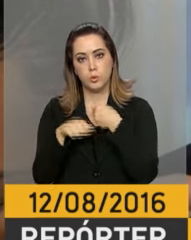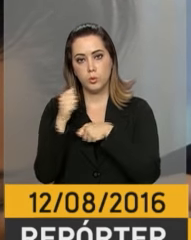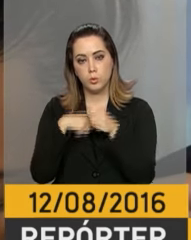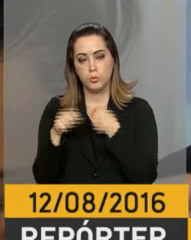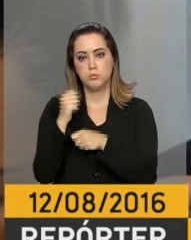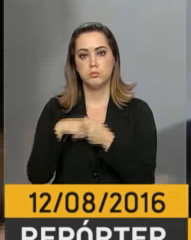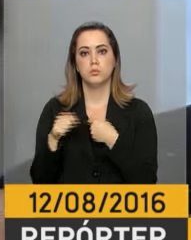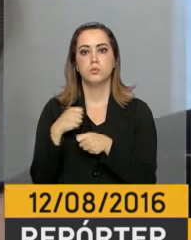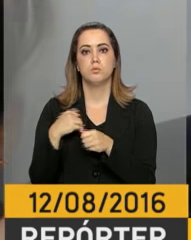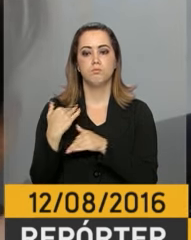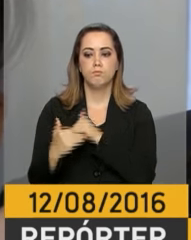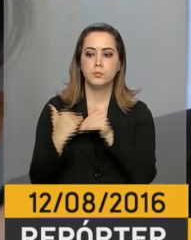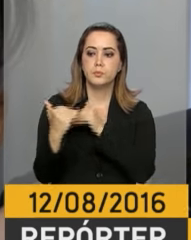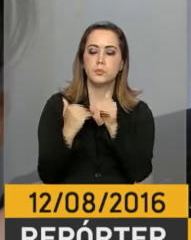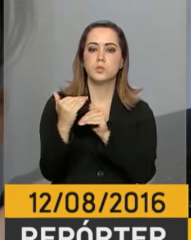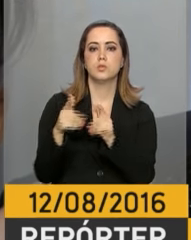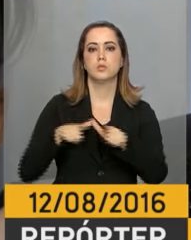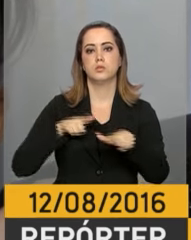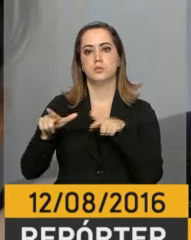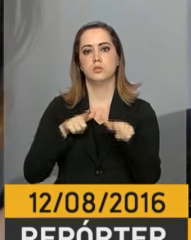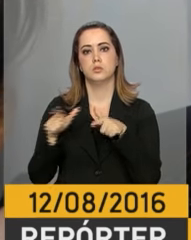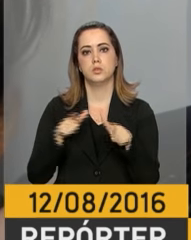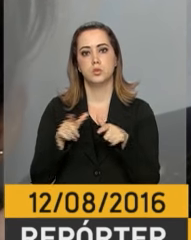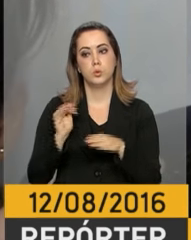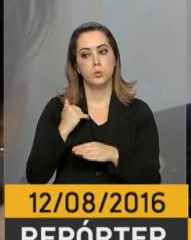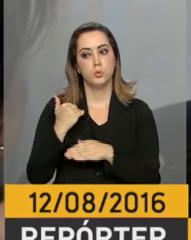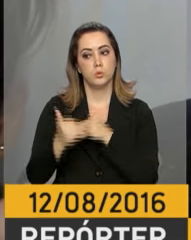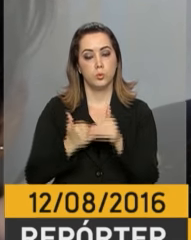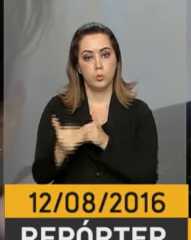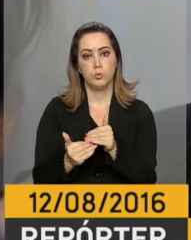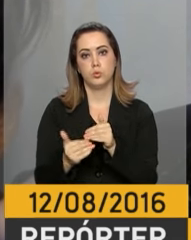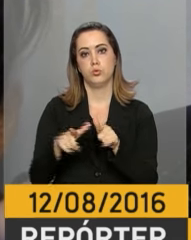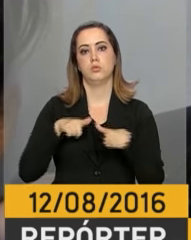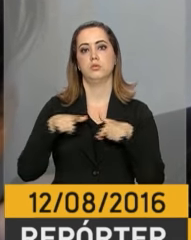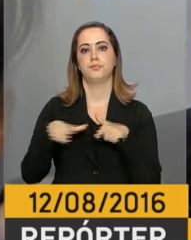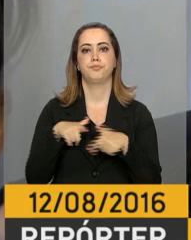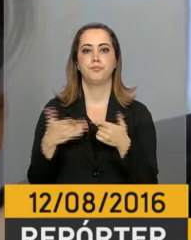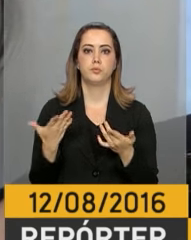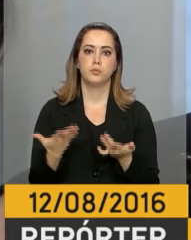para a geração de emprego e preservação dos empregos, que